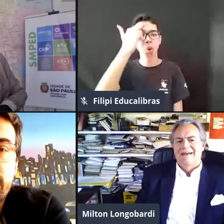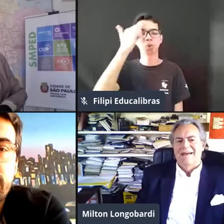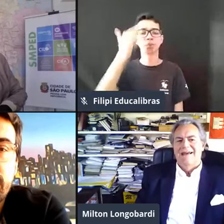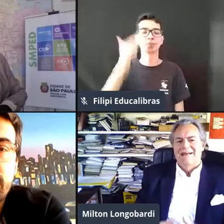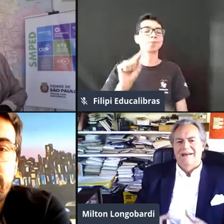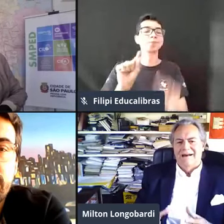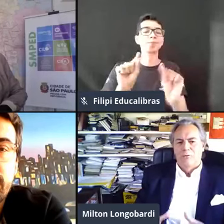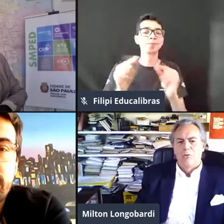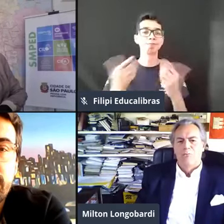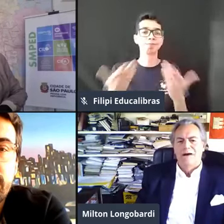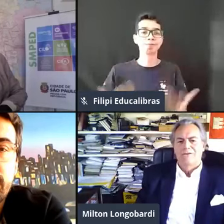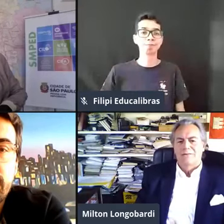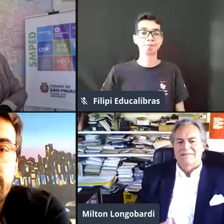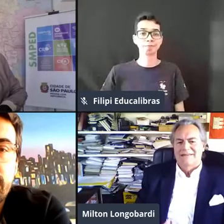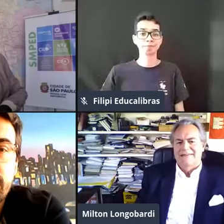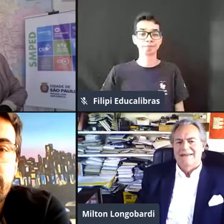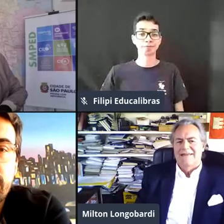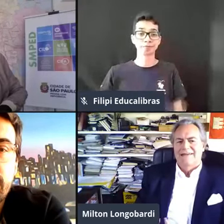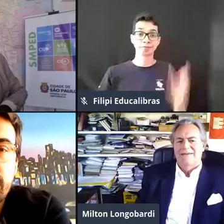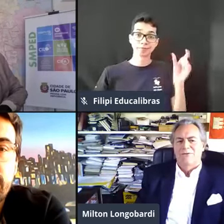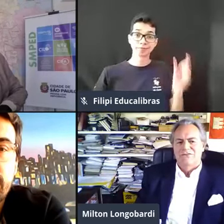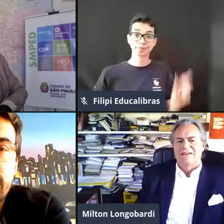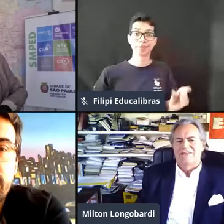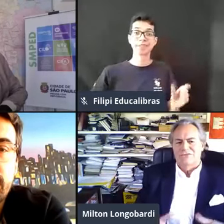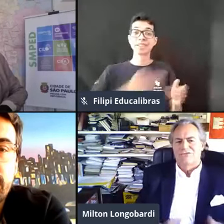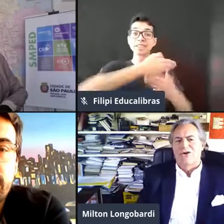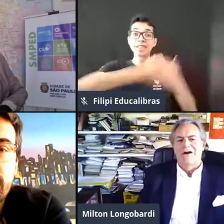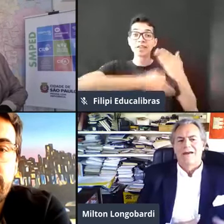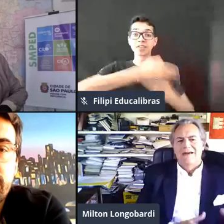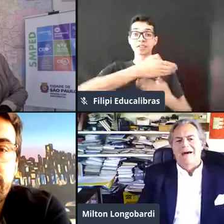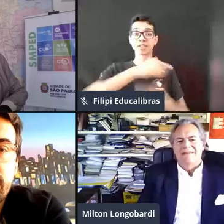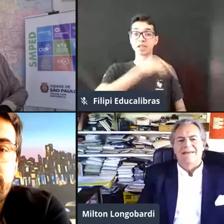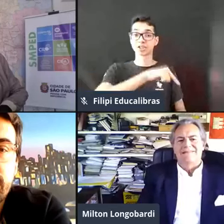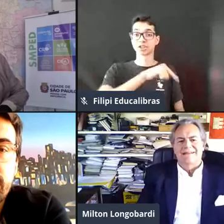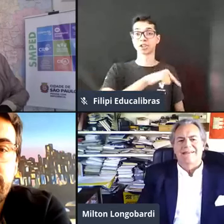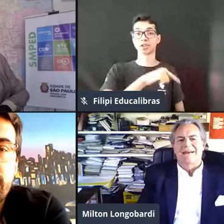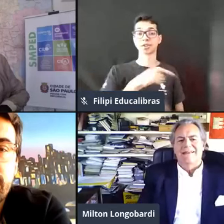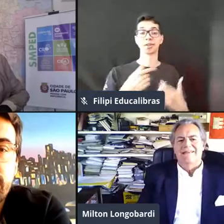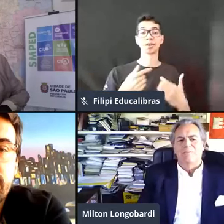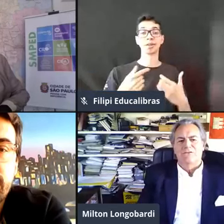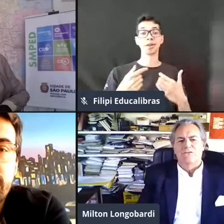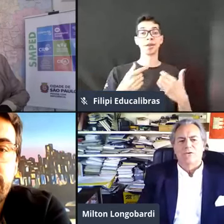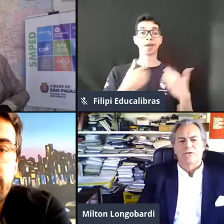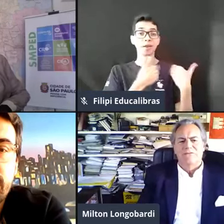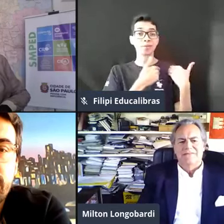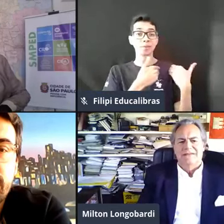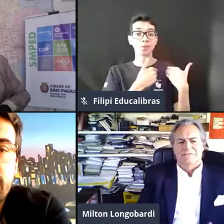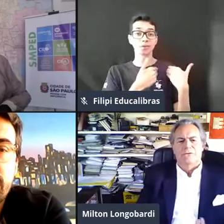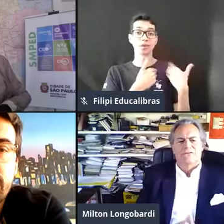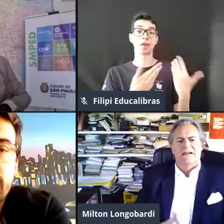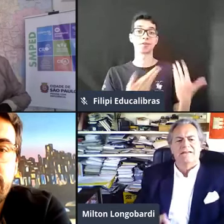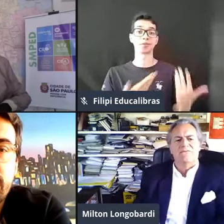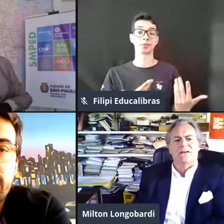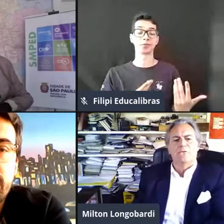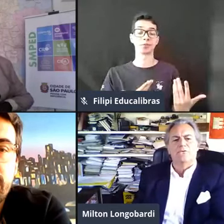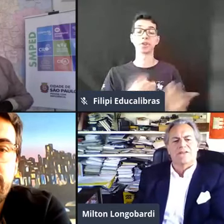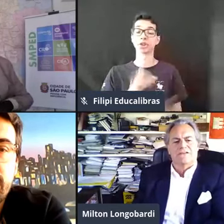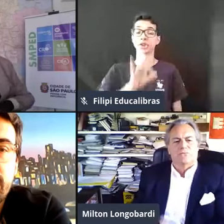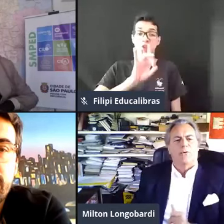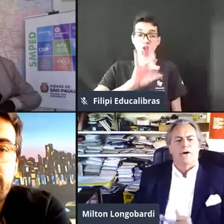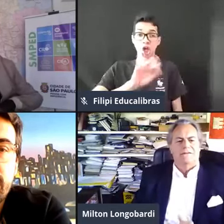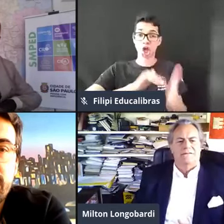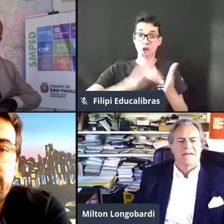deficiente ocupando uma secretaria que não seja só a da Secretaria de Pessoa com Deficiência. Eu gostaria de vê-lo